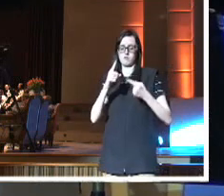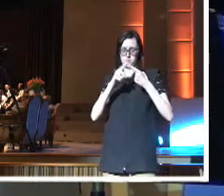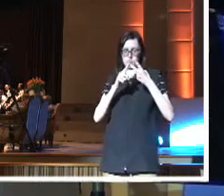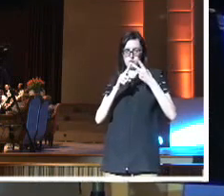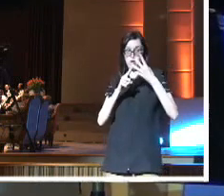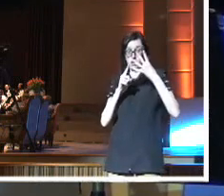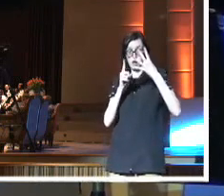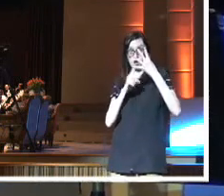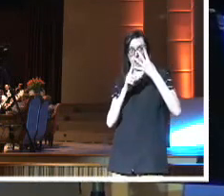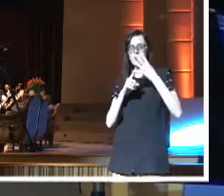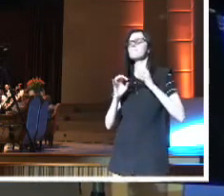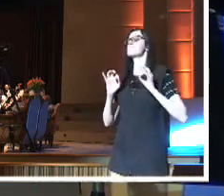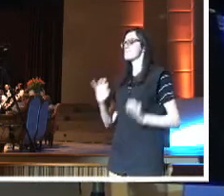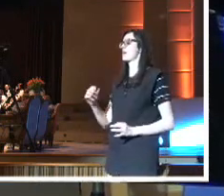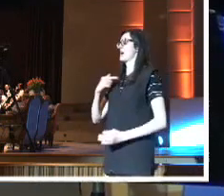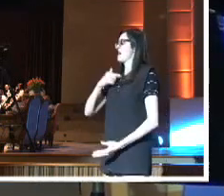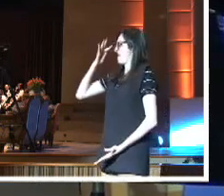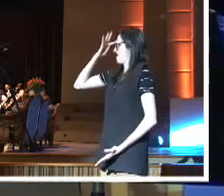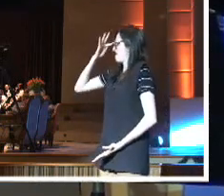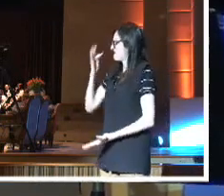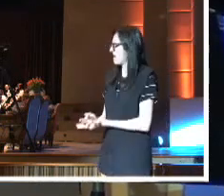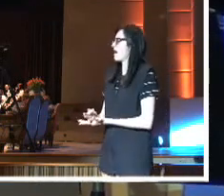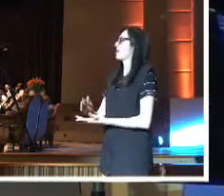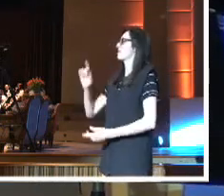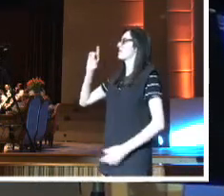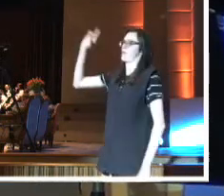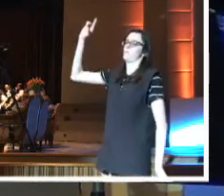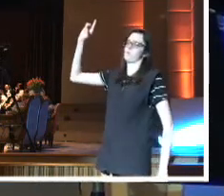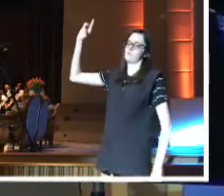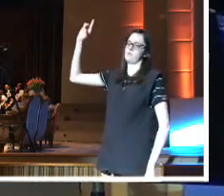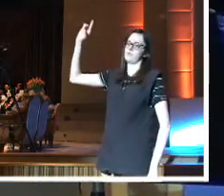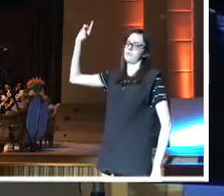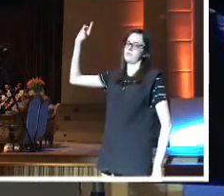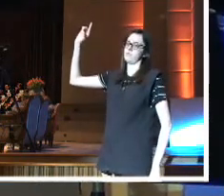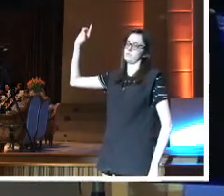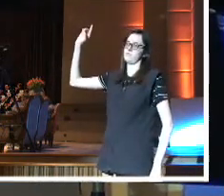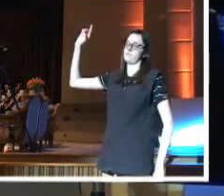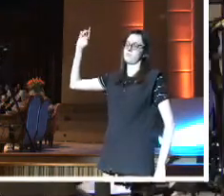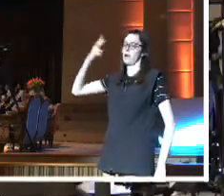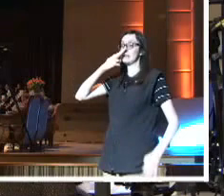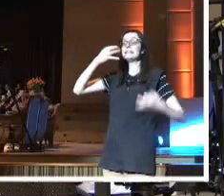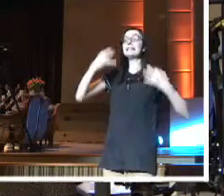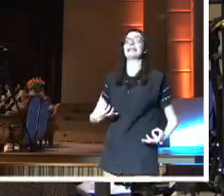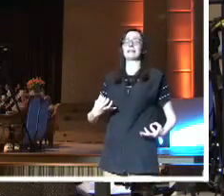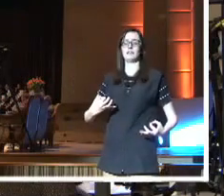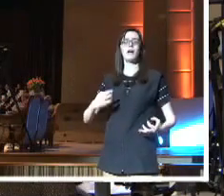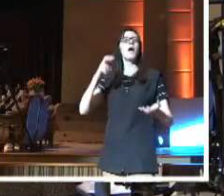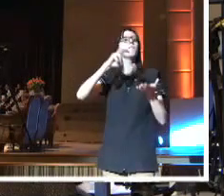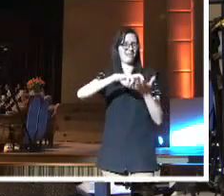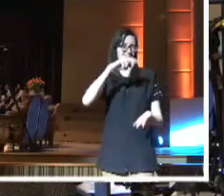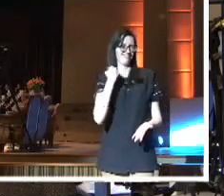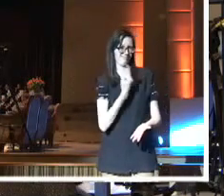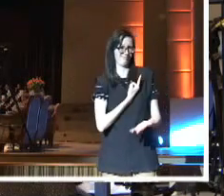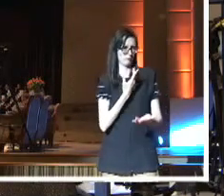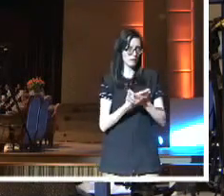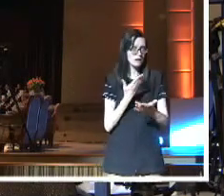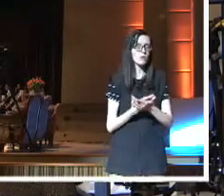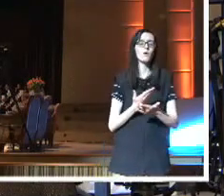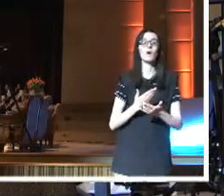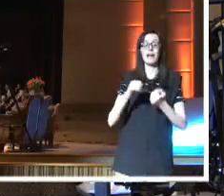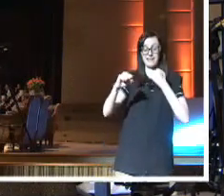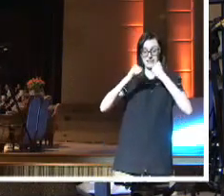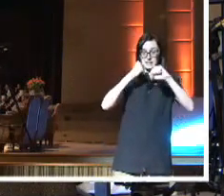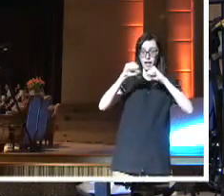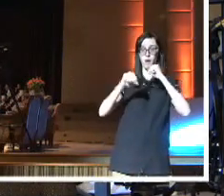fé em quem é o seu Deus. É interessante, eu disse hoje pela manhã que o